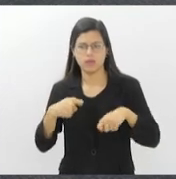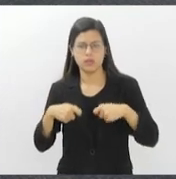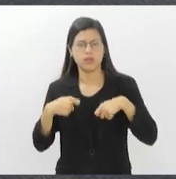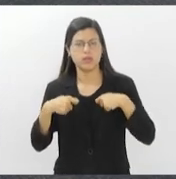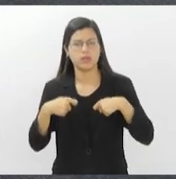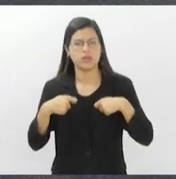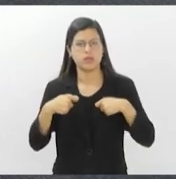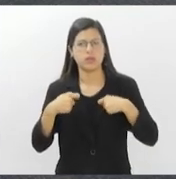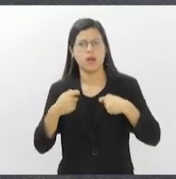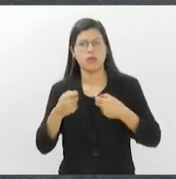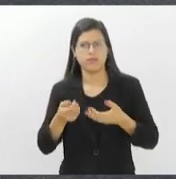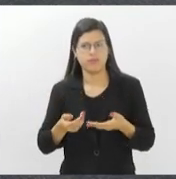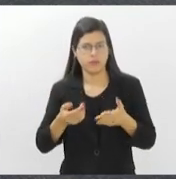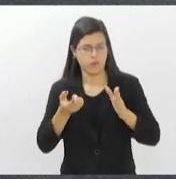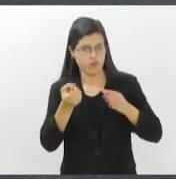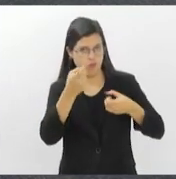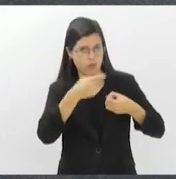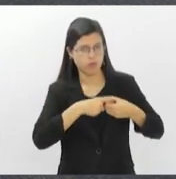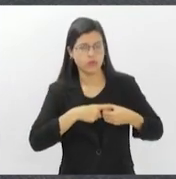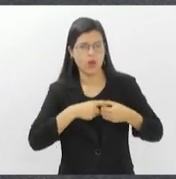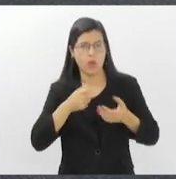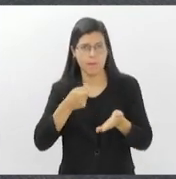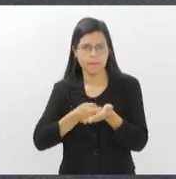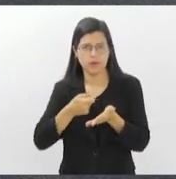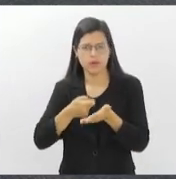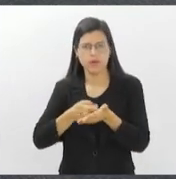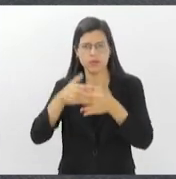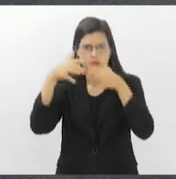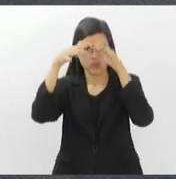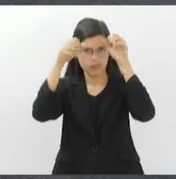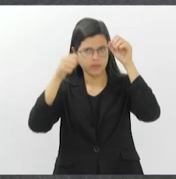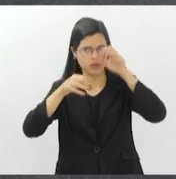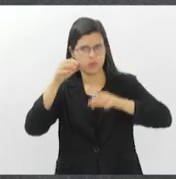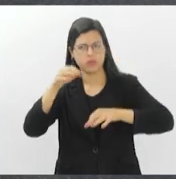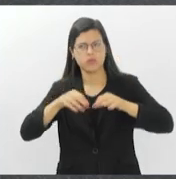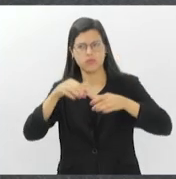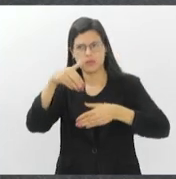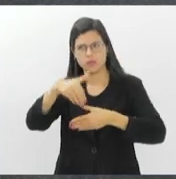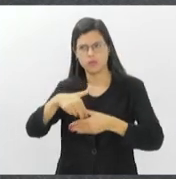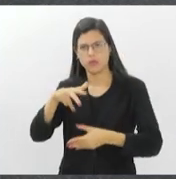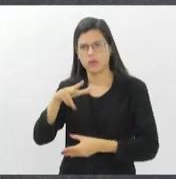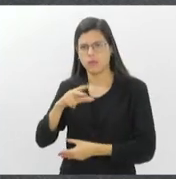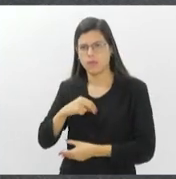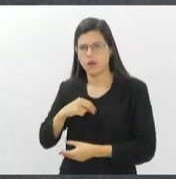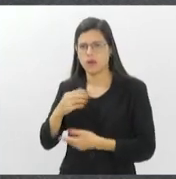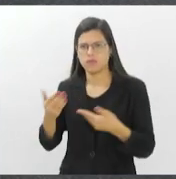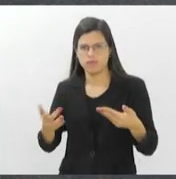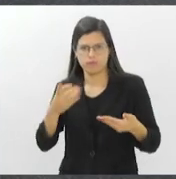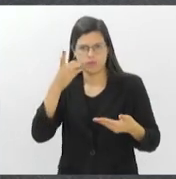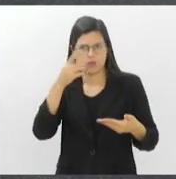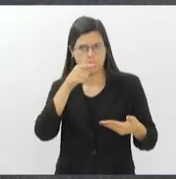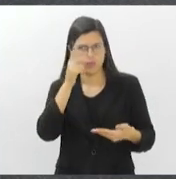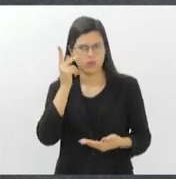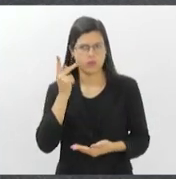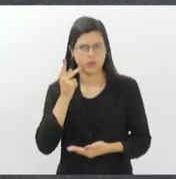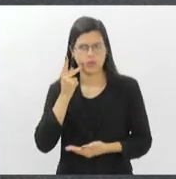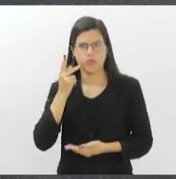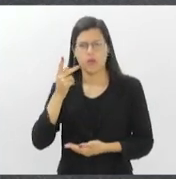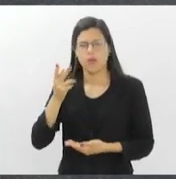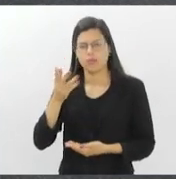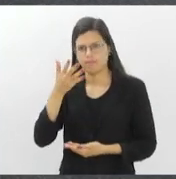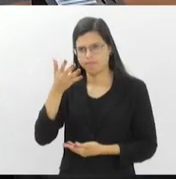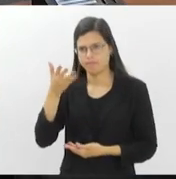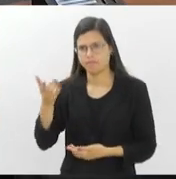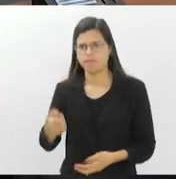obrigando o Tribunal de Justiça a votar o mérito. Passar para o deputado Luiz Paulo, que, por certo, vai fazer as suas considerações. Obrigado,